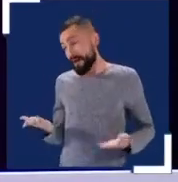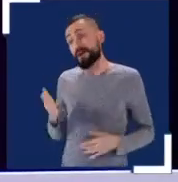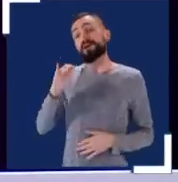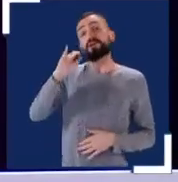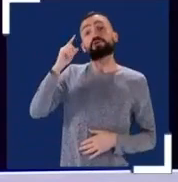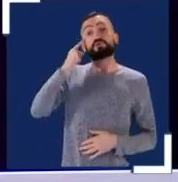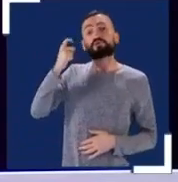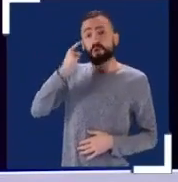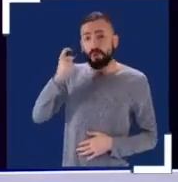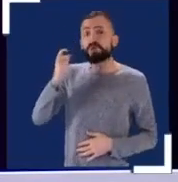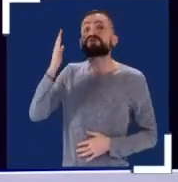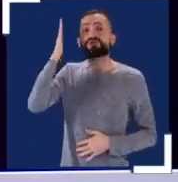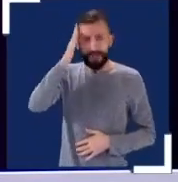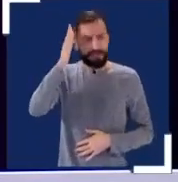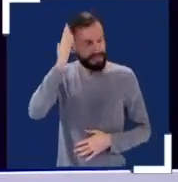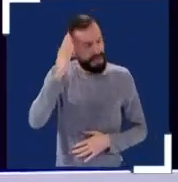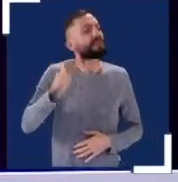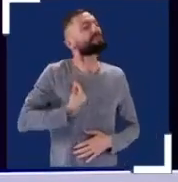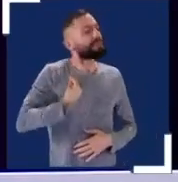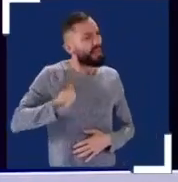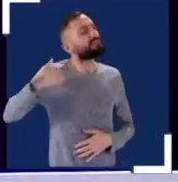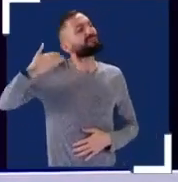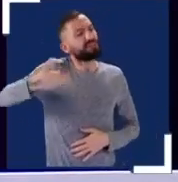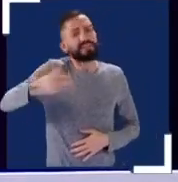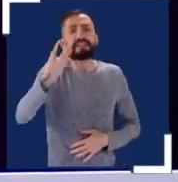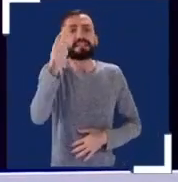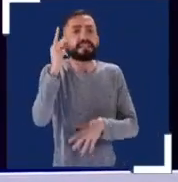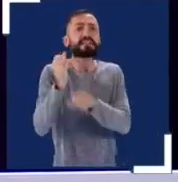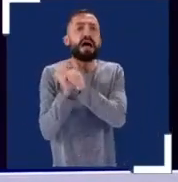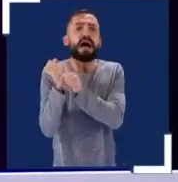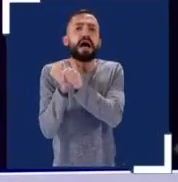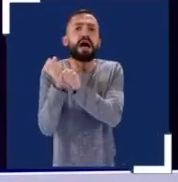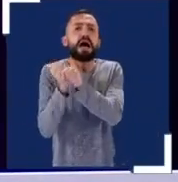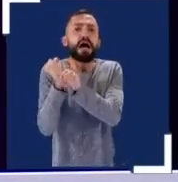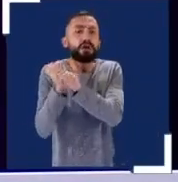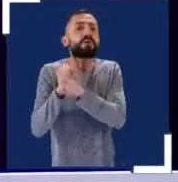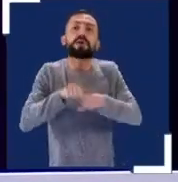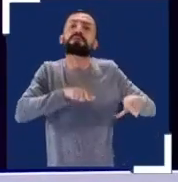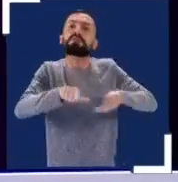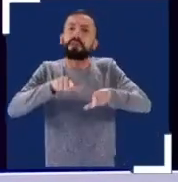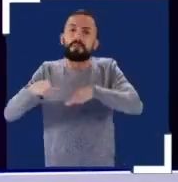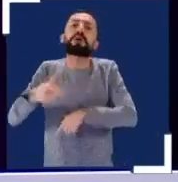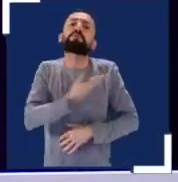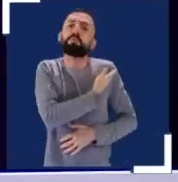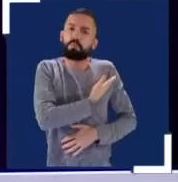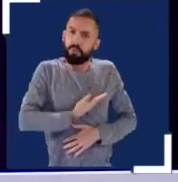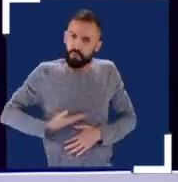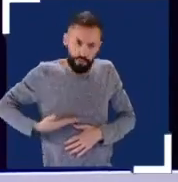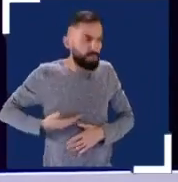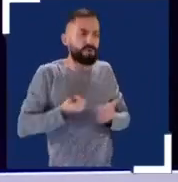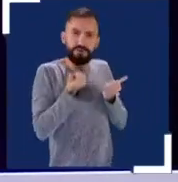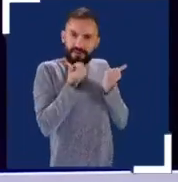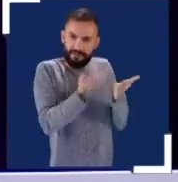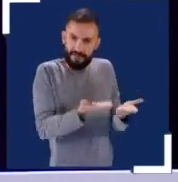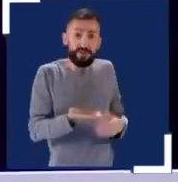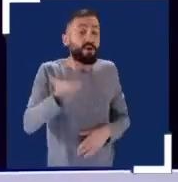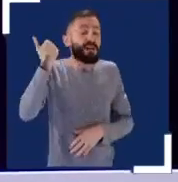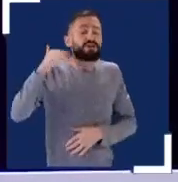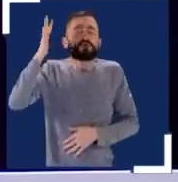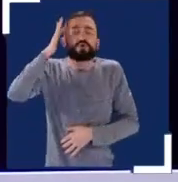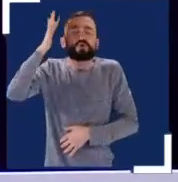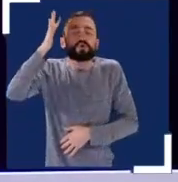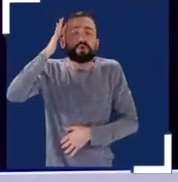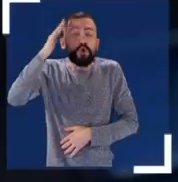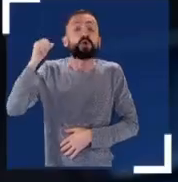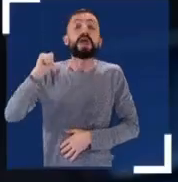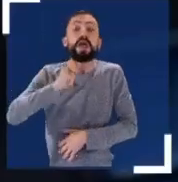minha vida, ao longo desses mais de 30 anos, a fazer o serviço público. O sonho que eu tinha, quando fui prefeito, é que todas